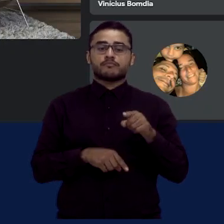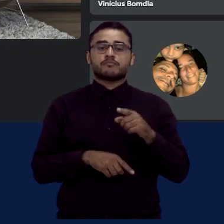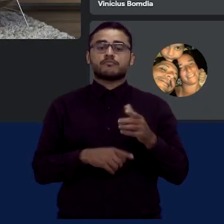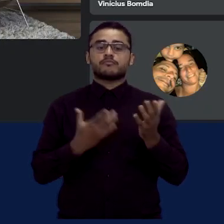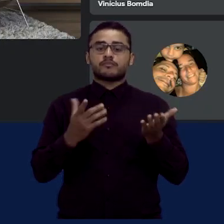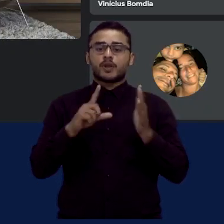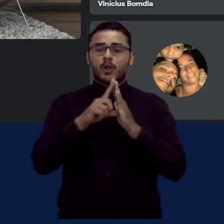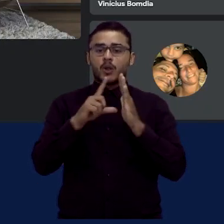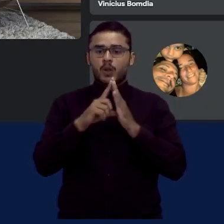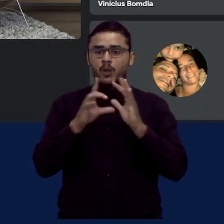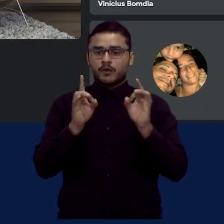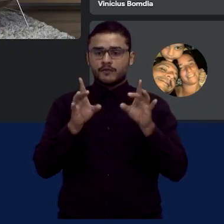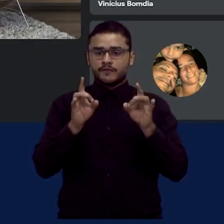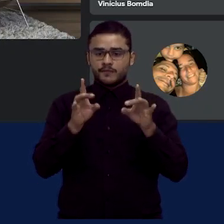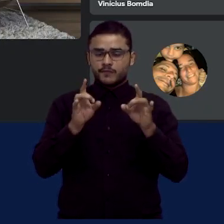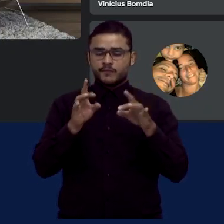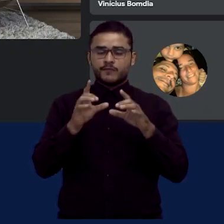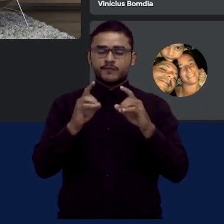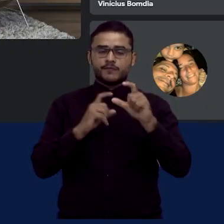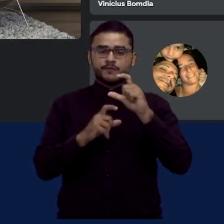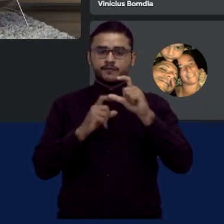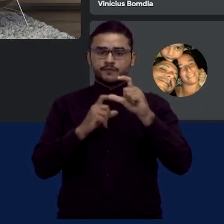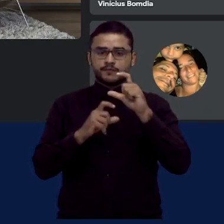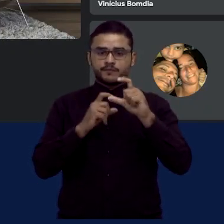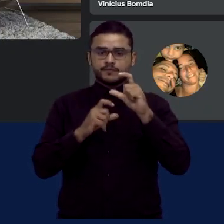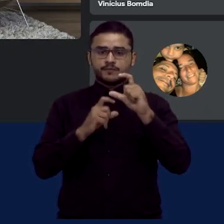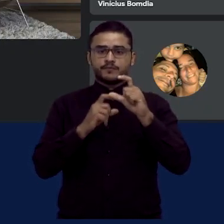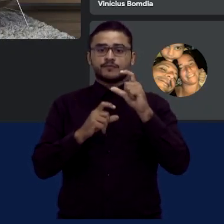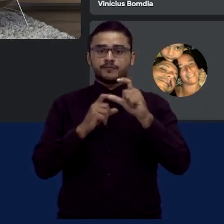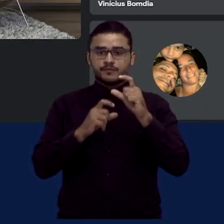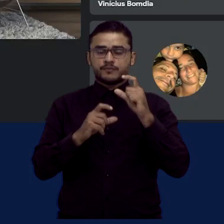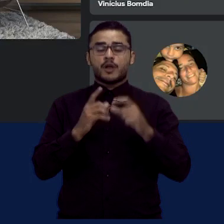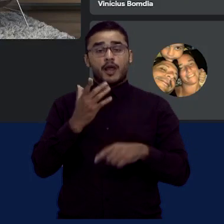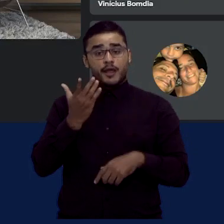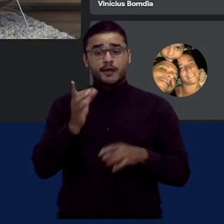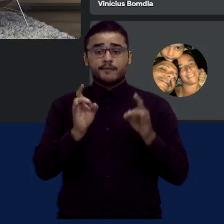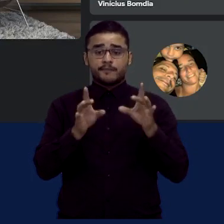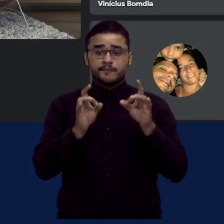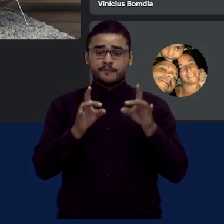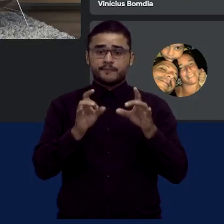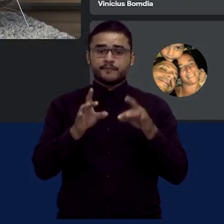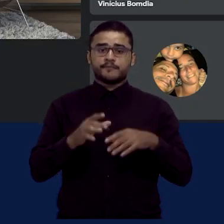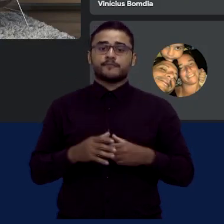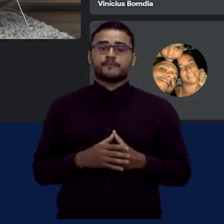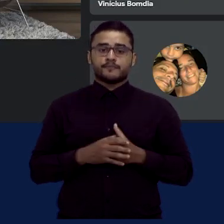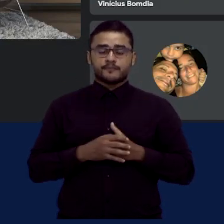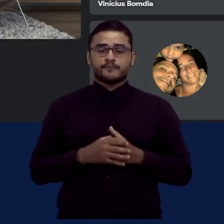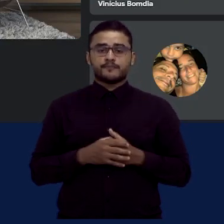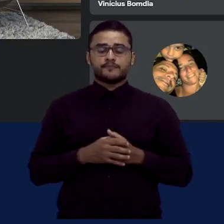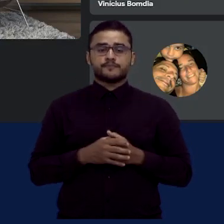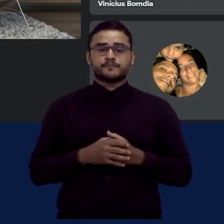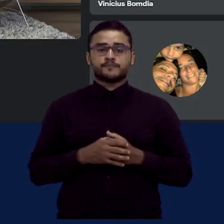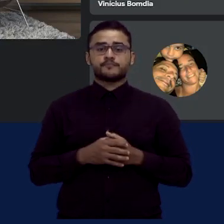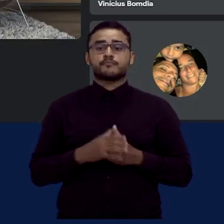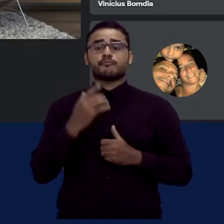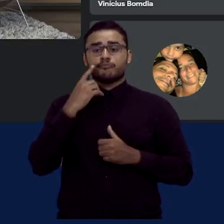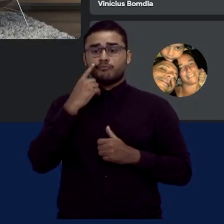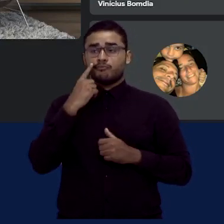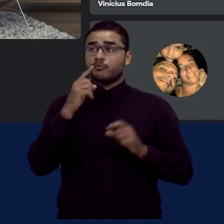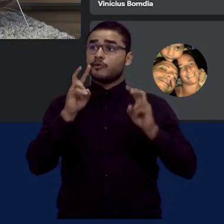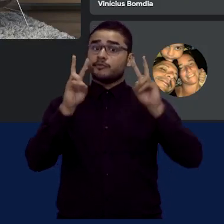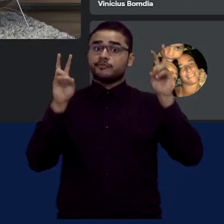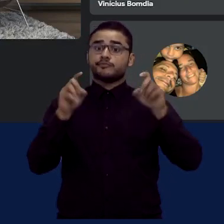loja que vende quadrinhos aqui em Fortaleza, né, uma loja de quadrinhos daqui. E a gente tem trabalhado com